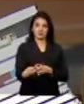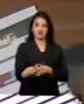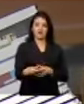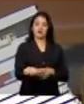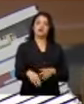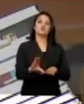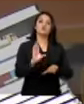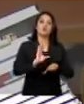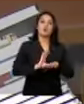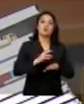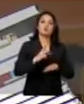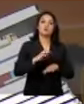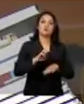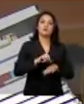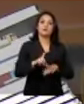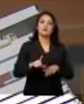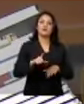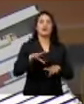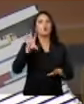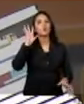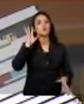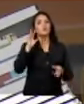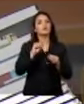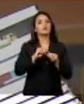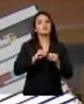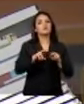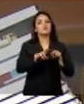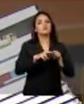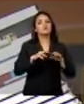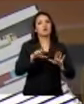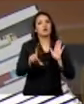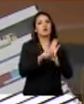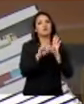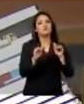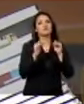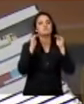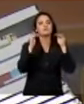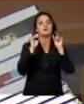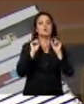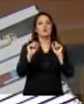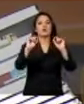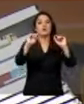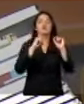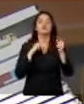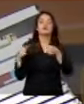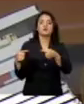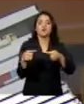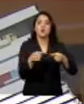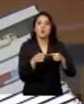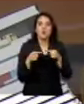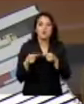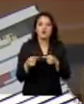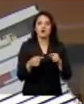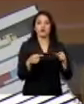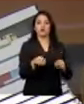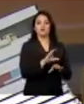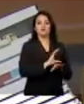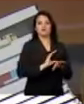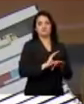Penal, interpretação conforme a lei maior, no sentido de ser coerente com a